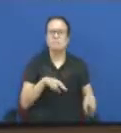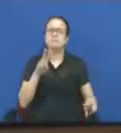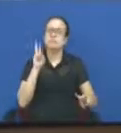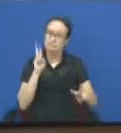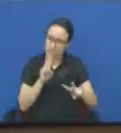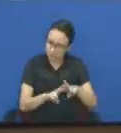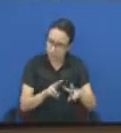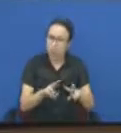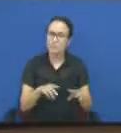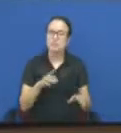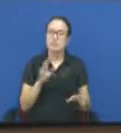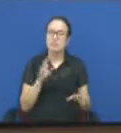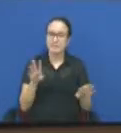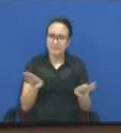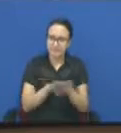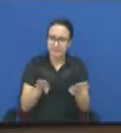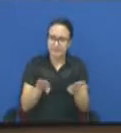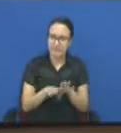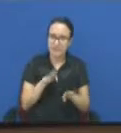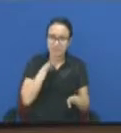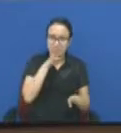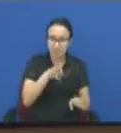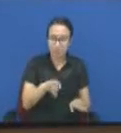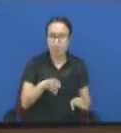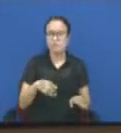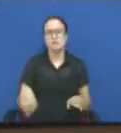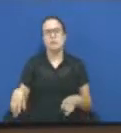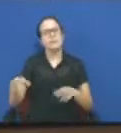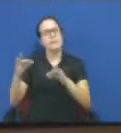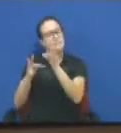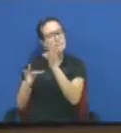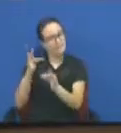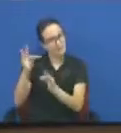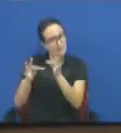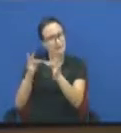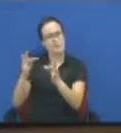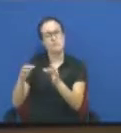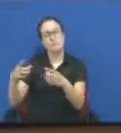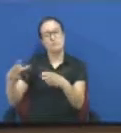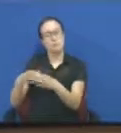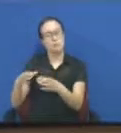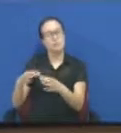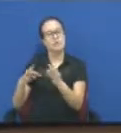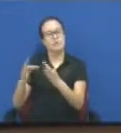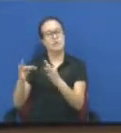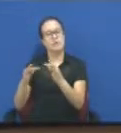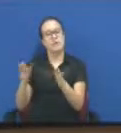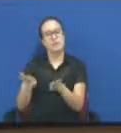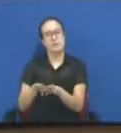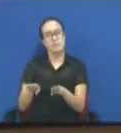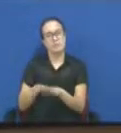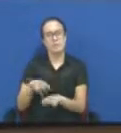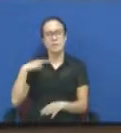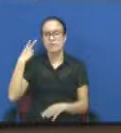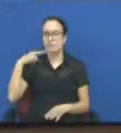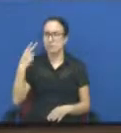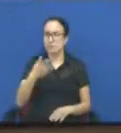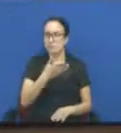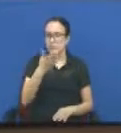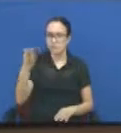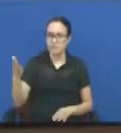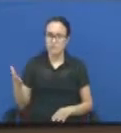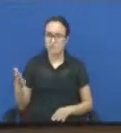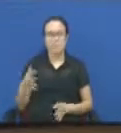do setor técnico e da outras providências. Excelentíssimos senhores vereadores da Câmara Municipal de